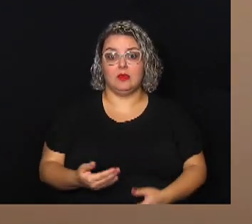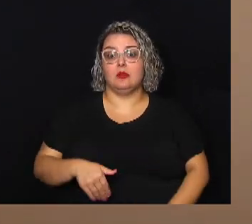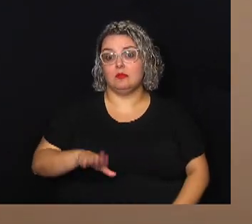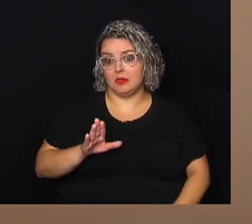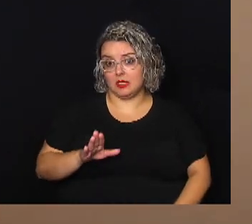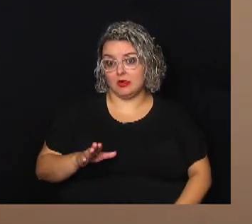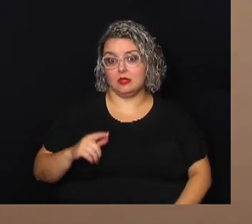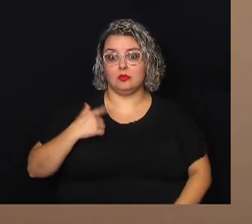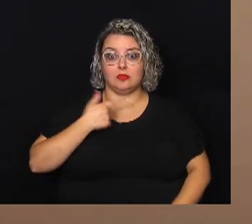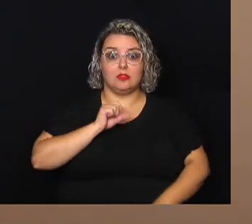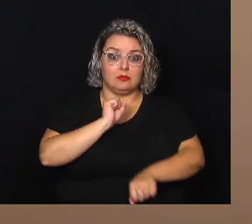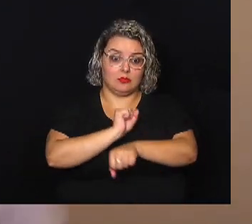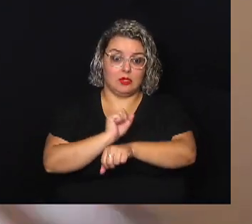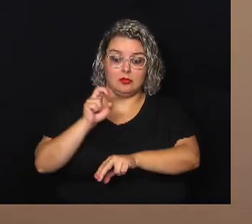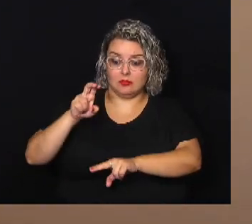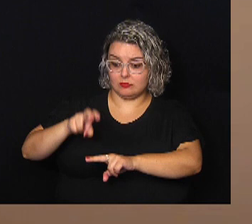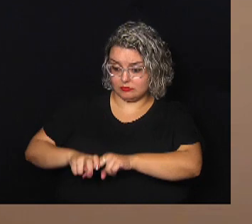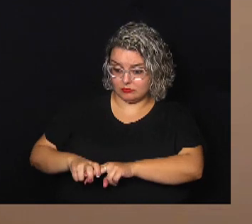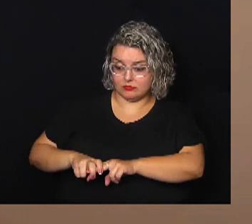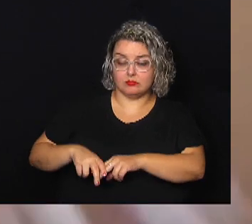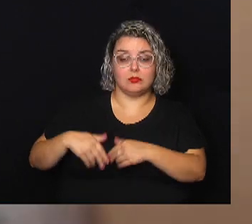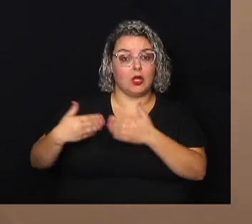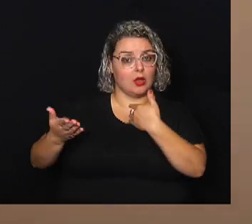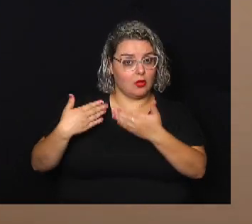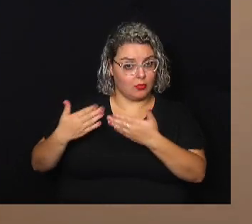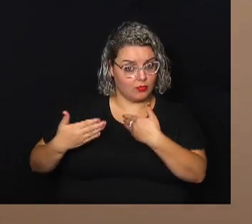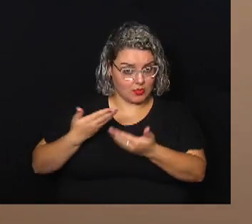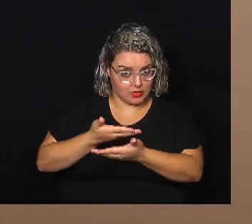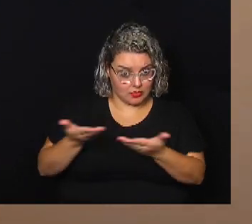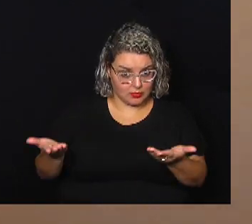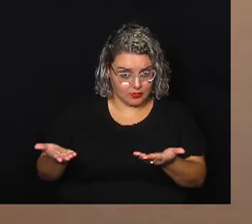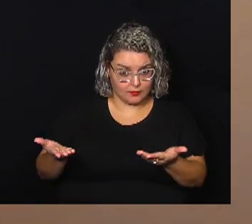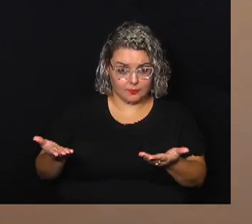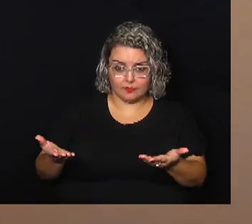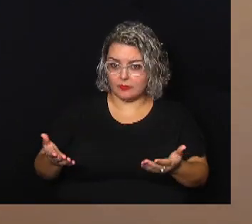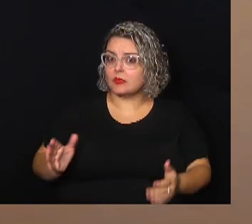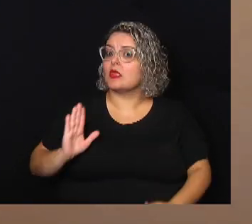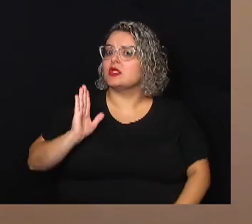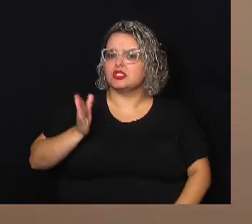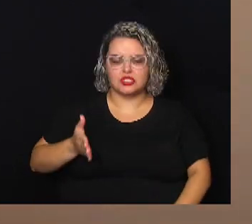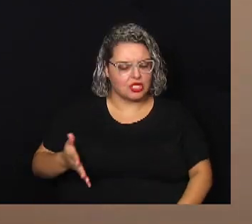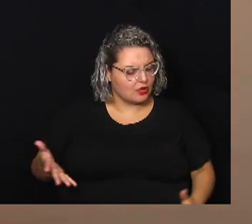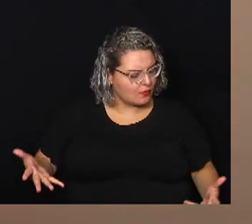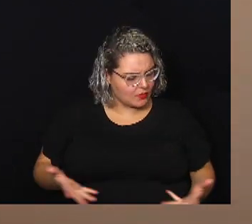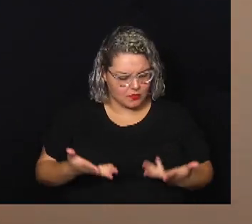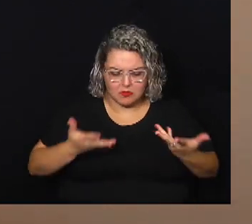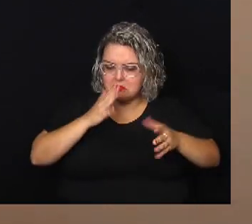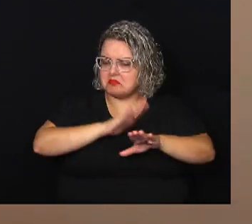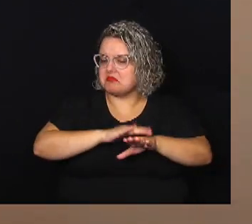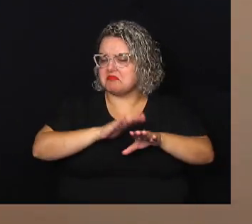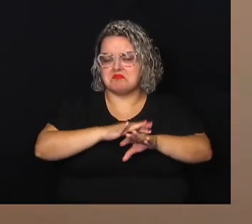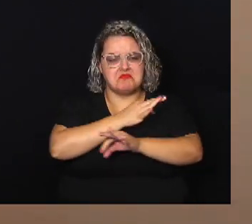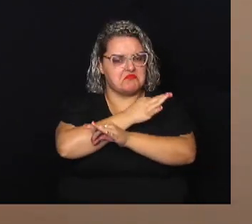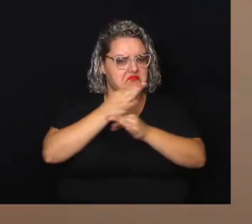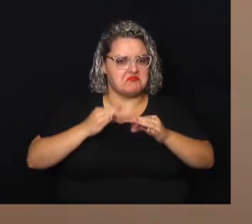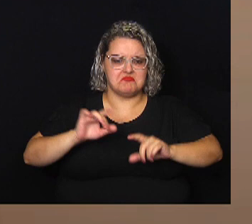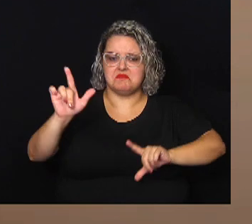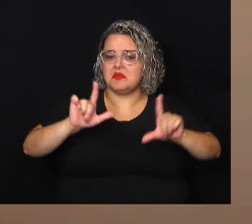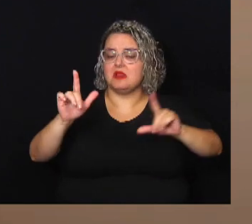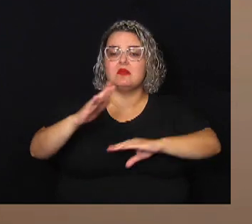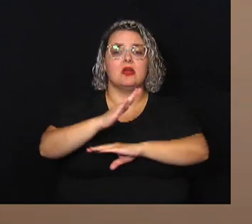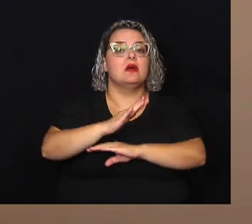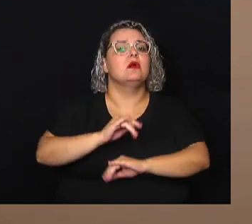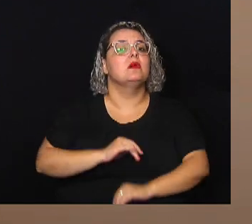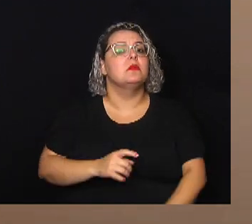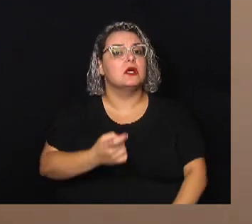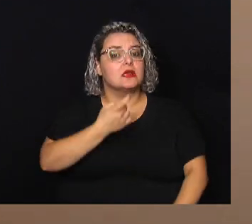para estar aqui com vocês, já é uma iniciativa excelente da TV Câmara de Campinas de trazer informação.